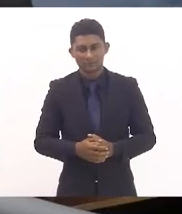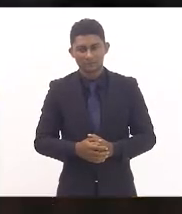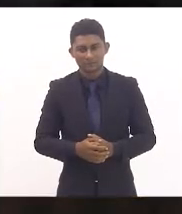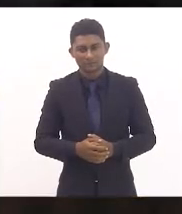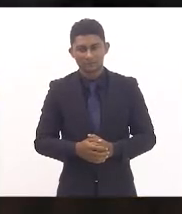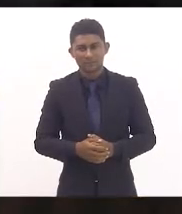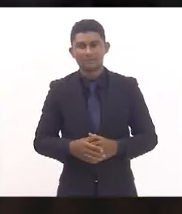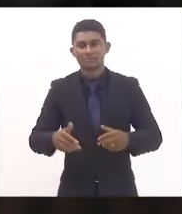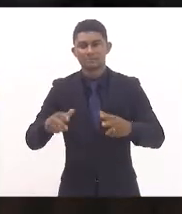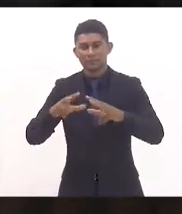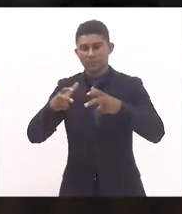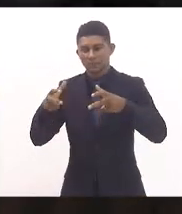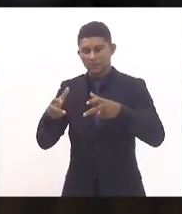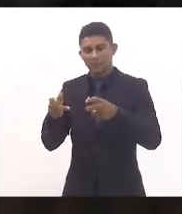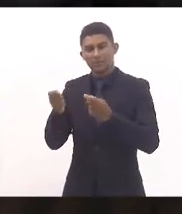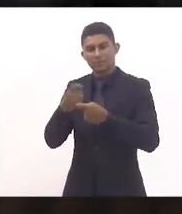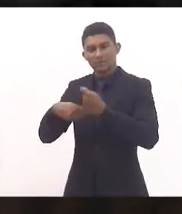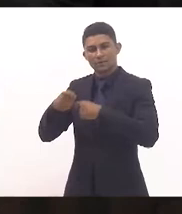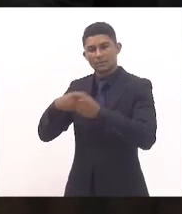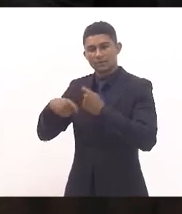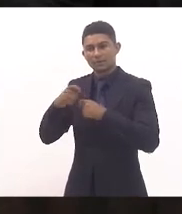Pela Comissão de Economia...